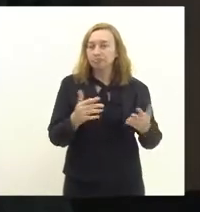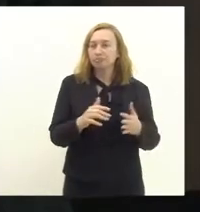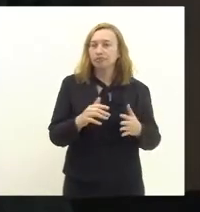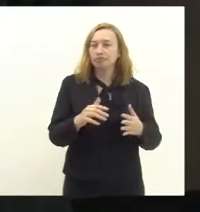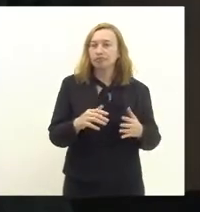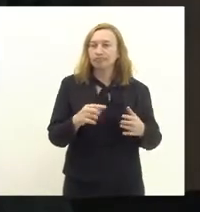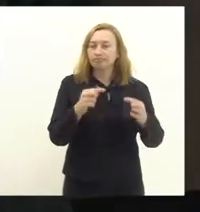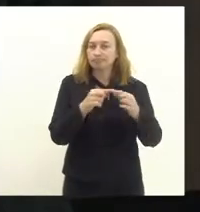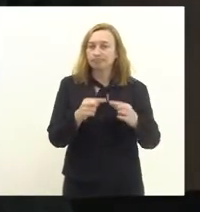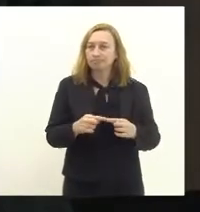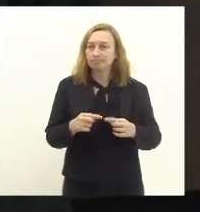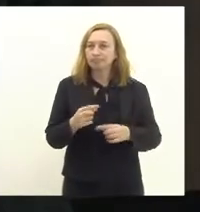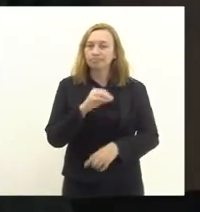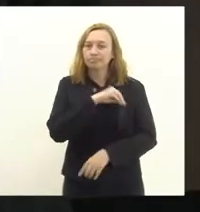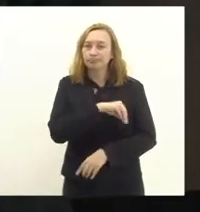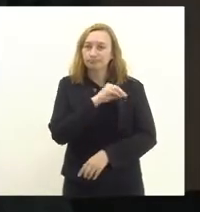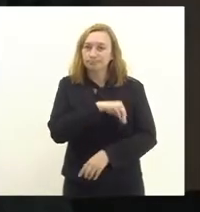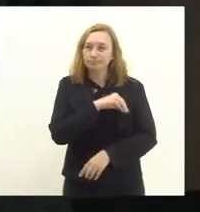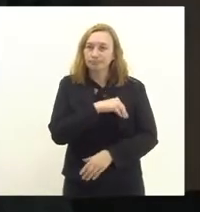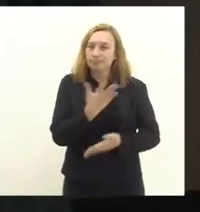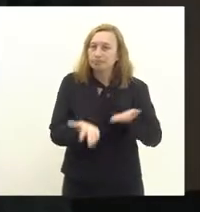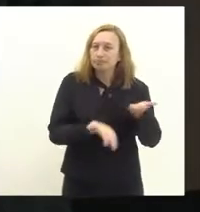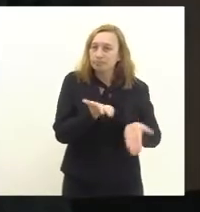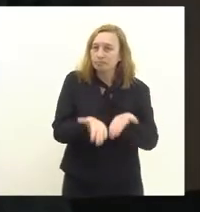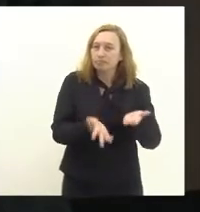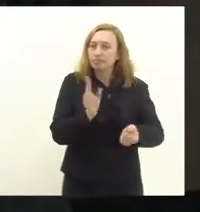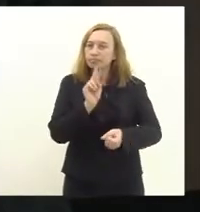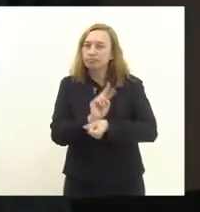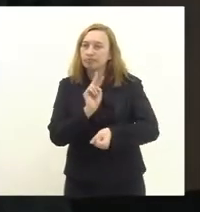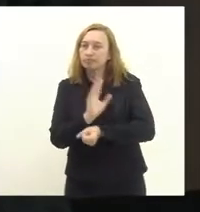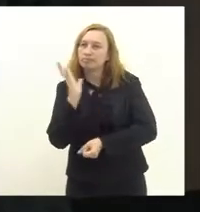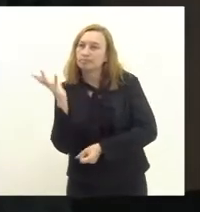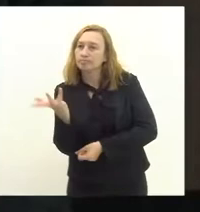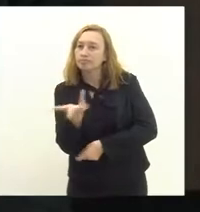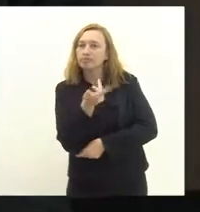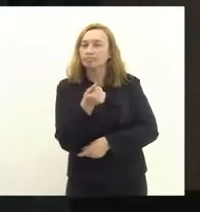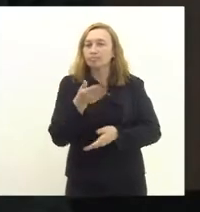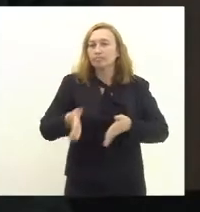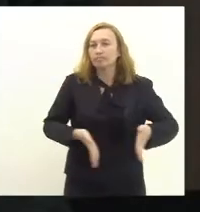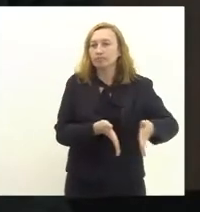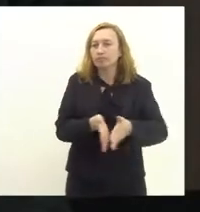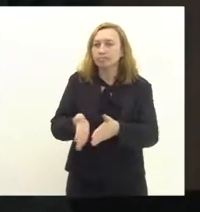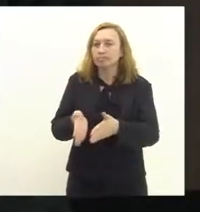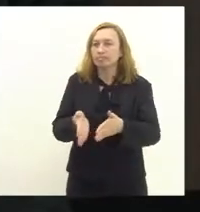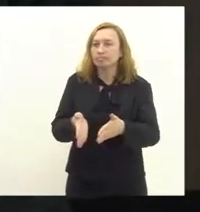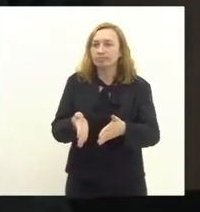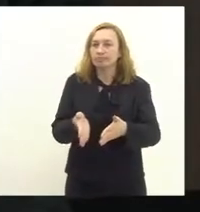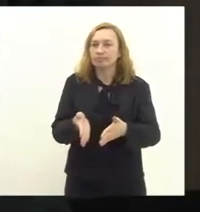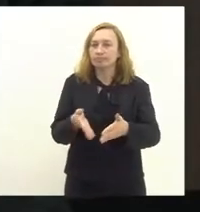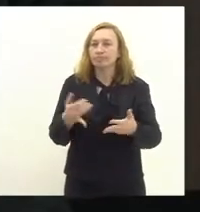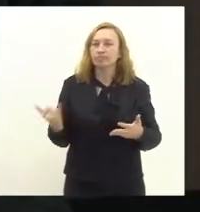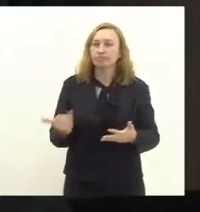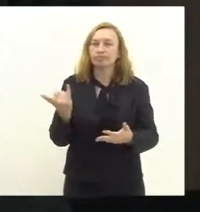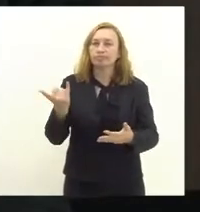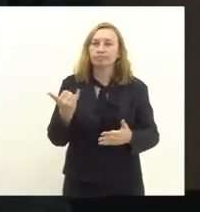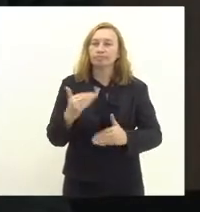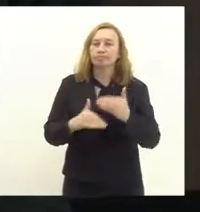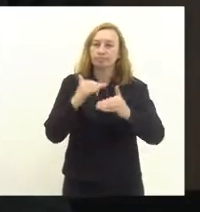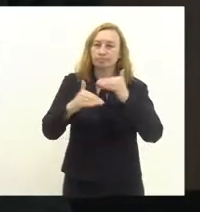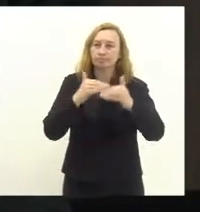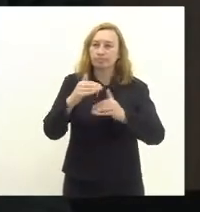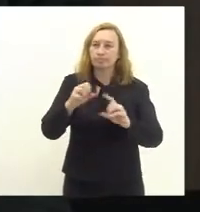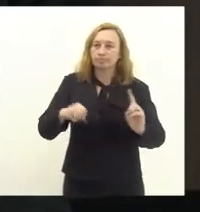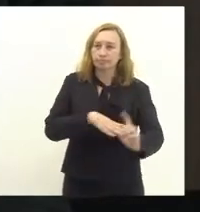geração de renda e o cuidado, a proteção ambiental, são um caminho imprescindível para o